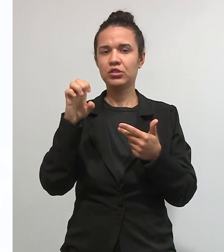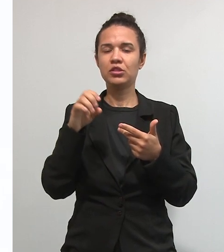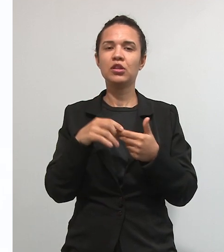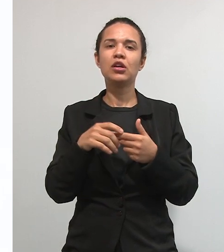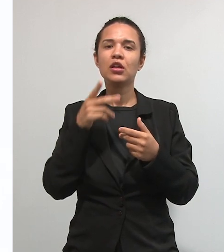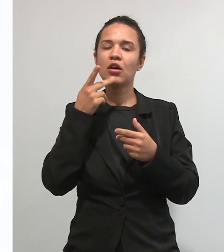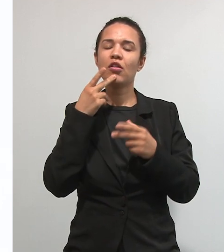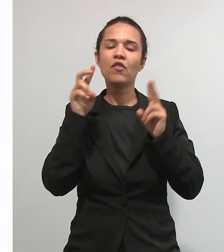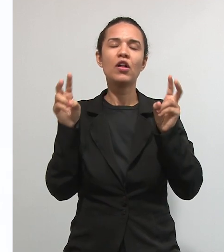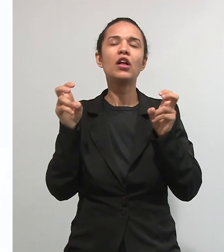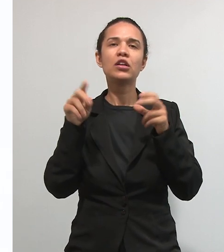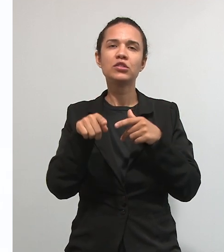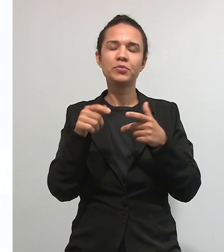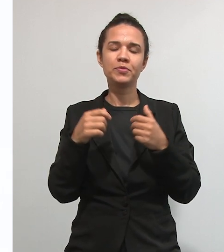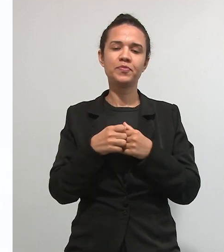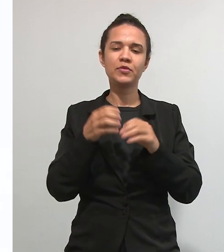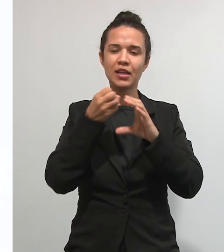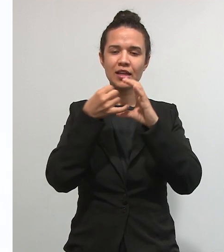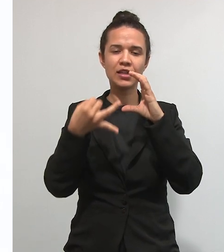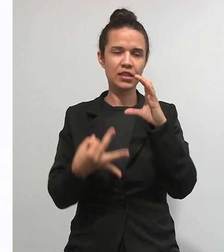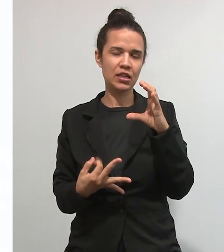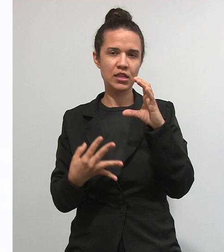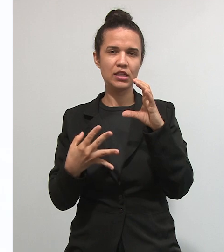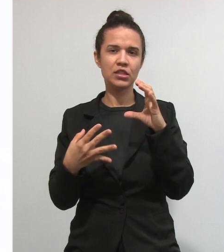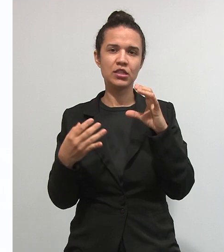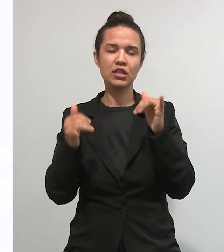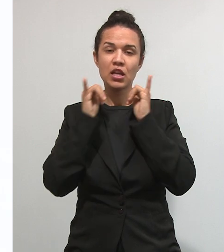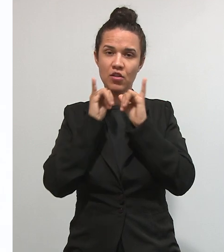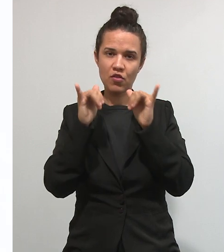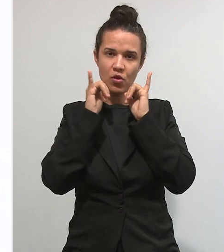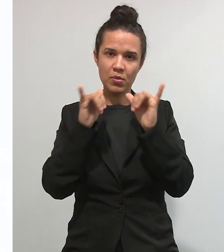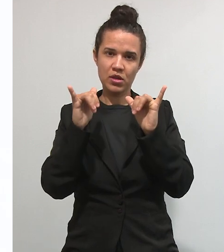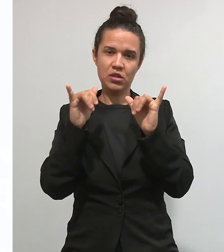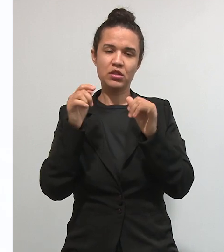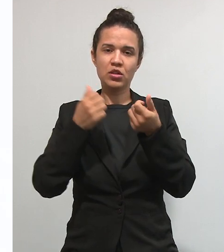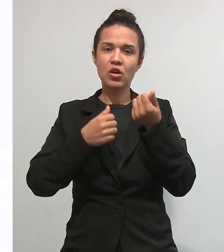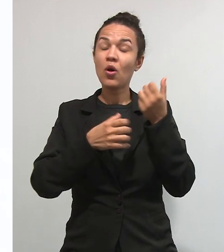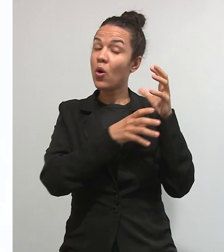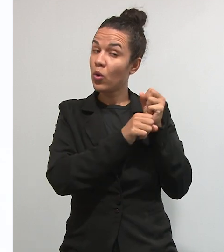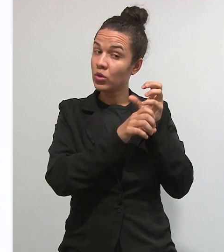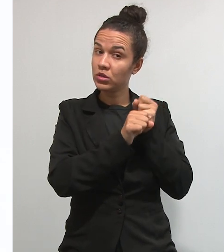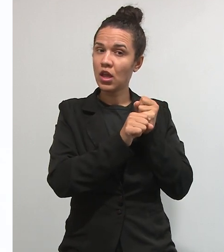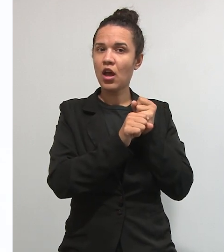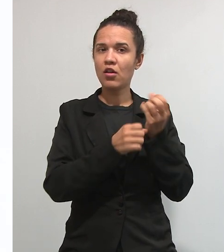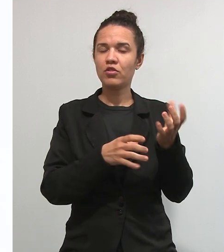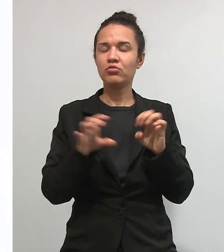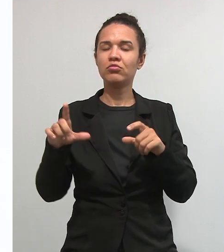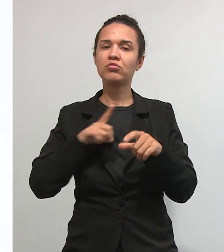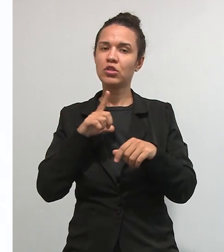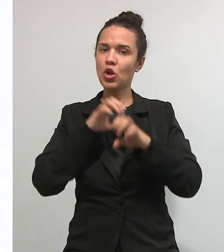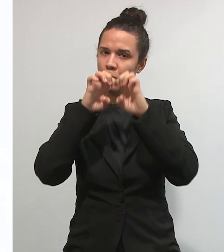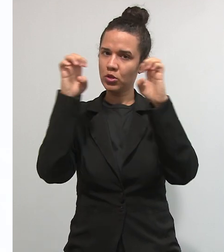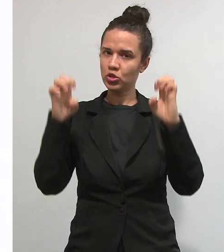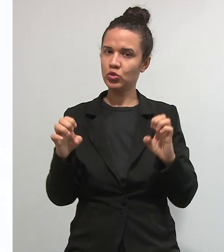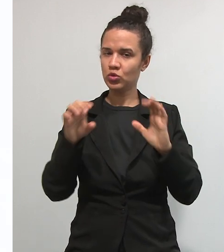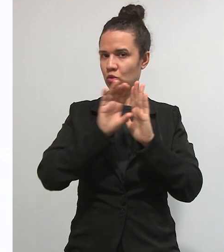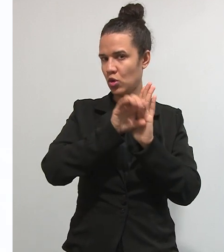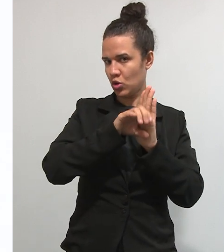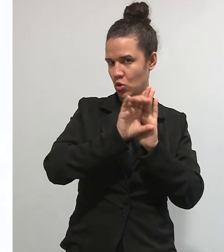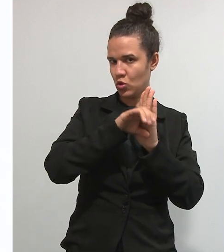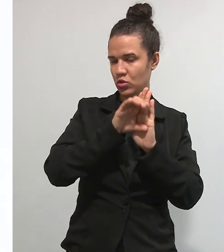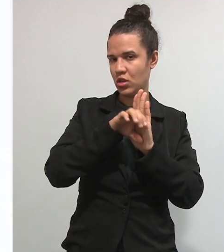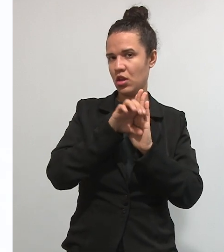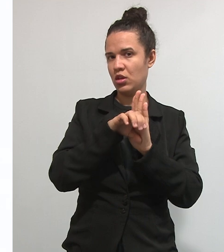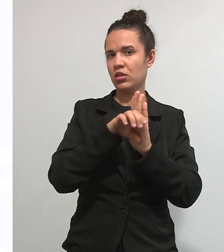informação contábil, tá? Ela está lá na estrutura conceitual também. Temos aqui,